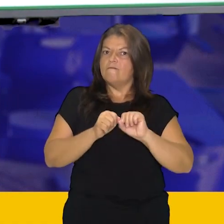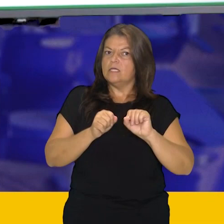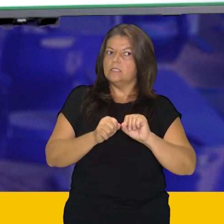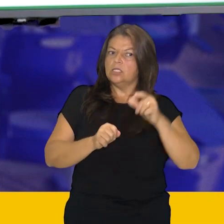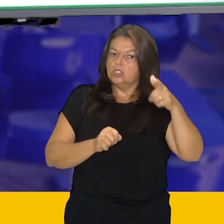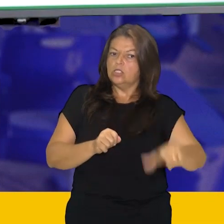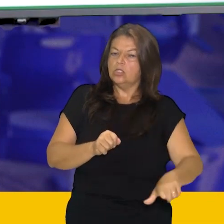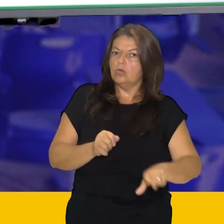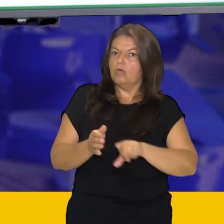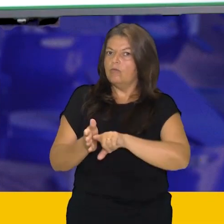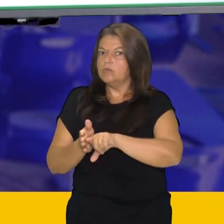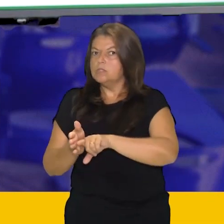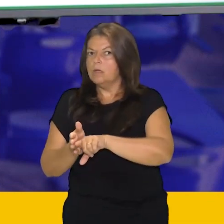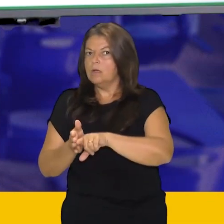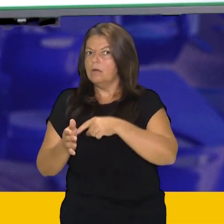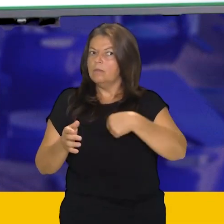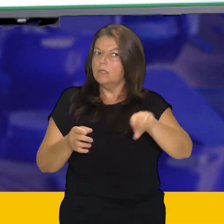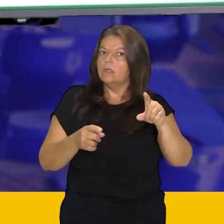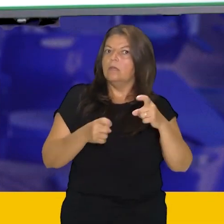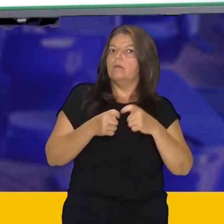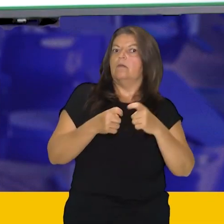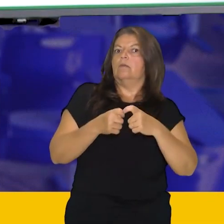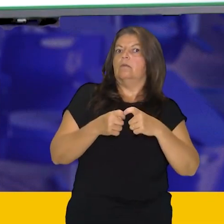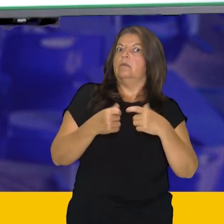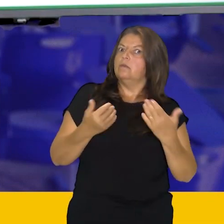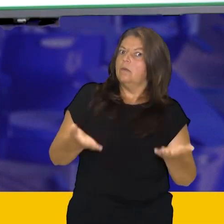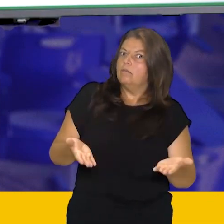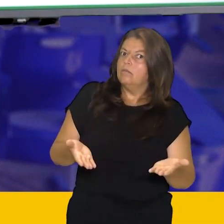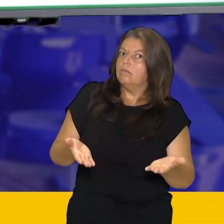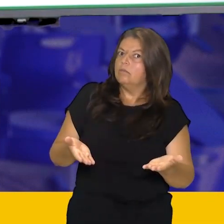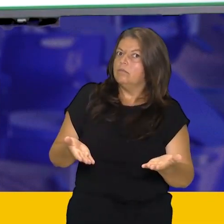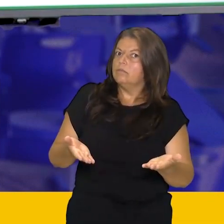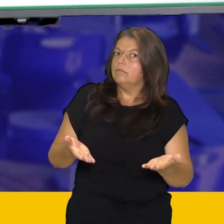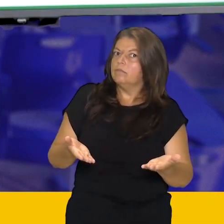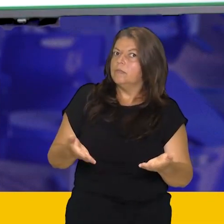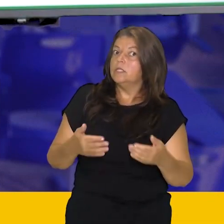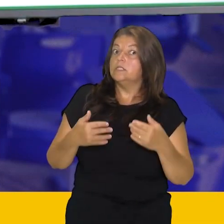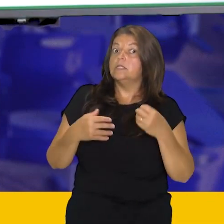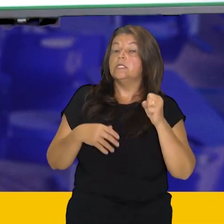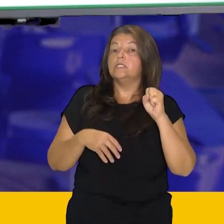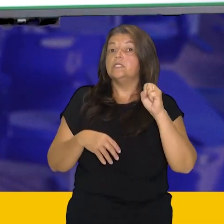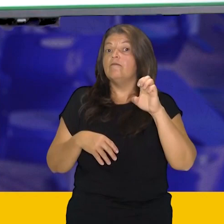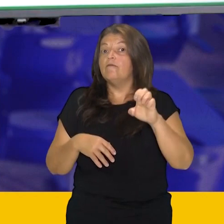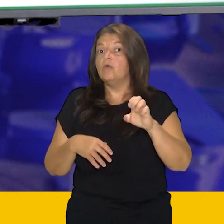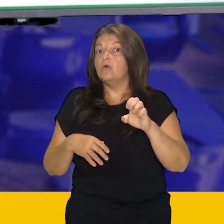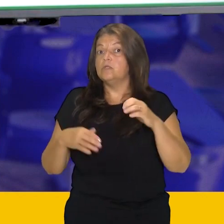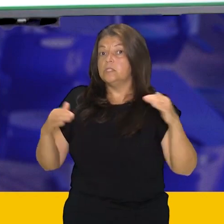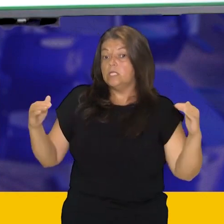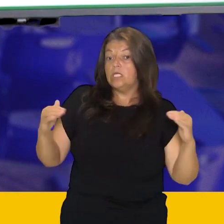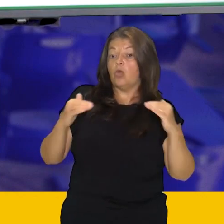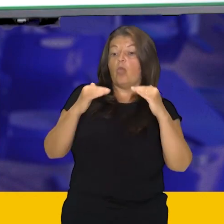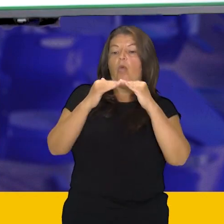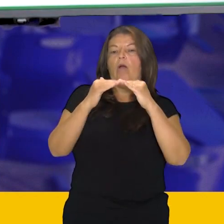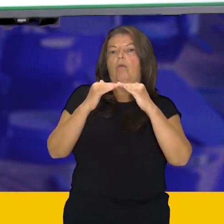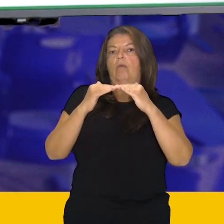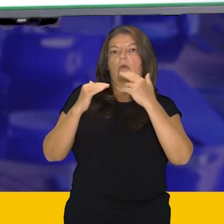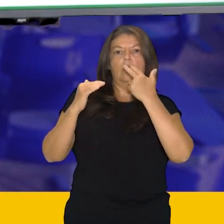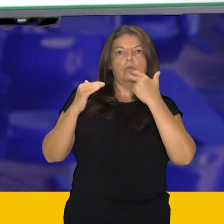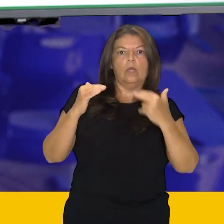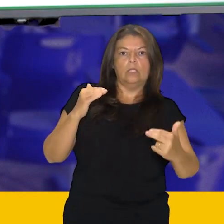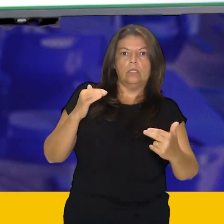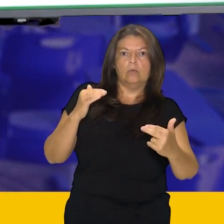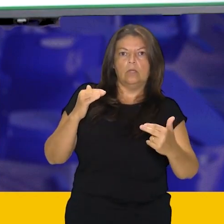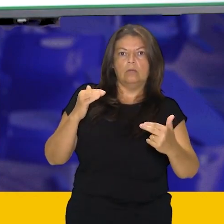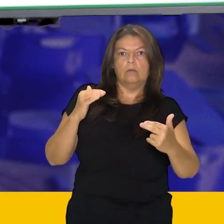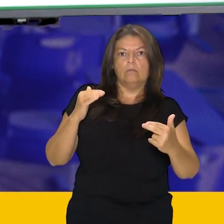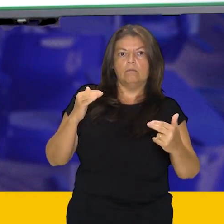Veja só que se fosse como é, de acordo com a norma padrão, toque-se, câncer